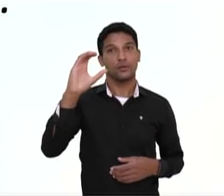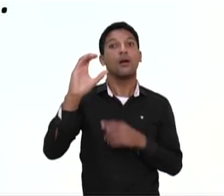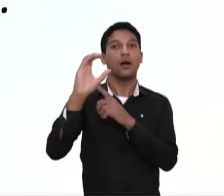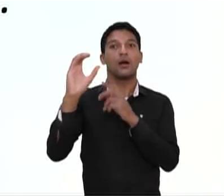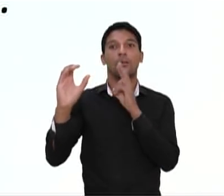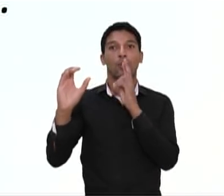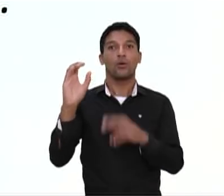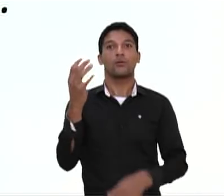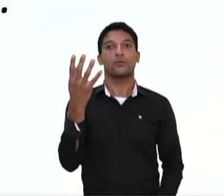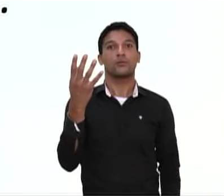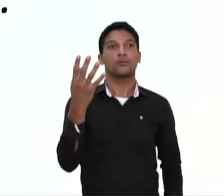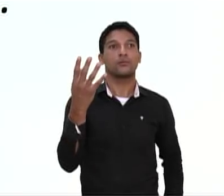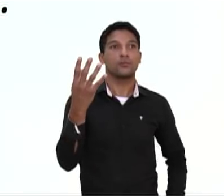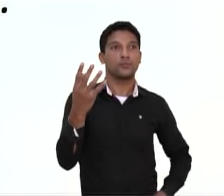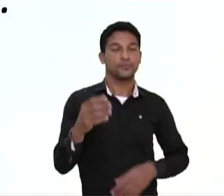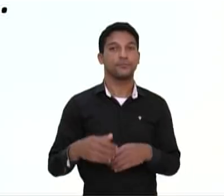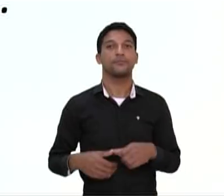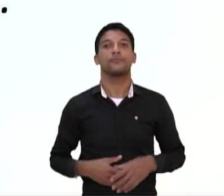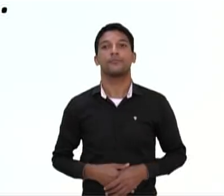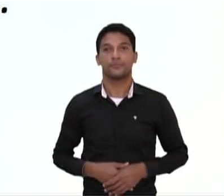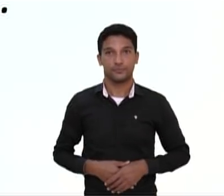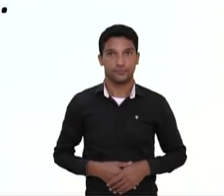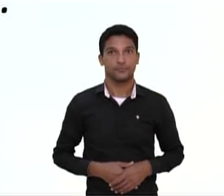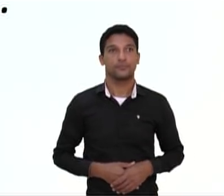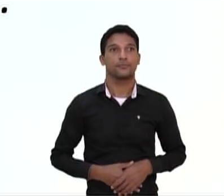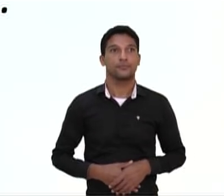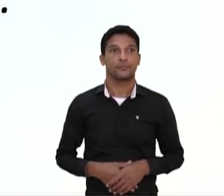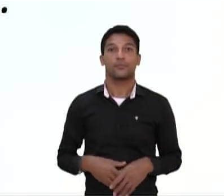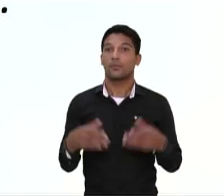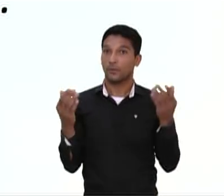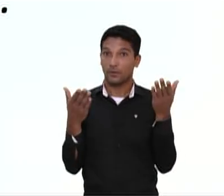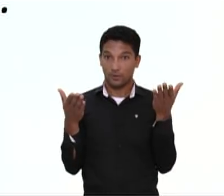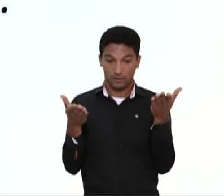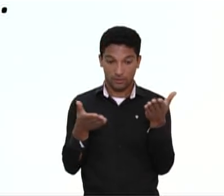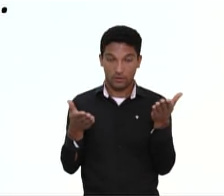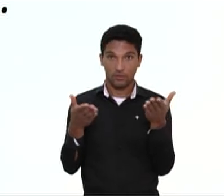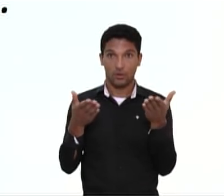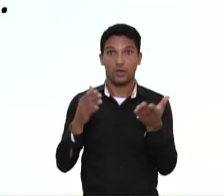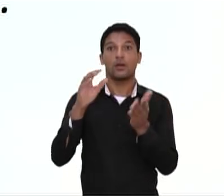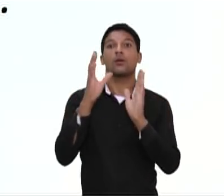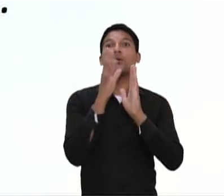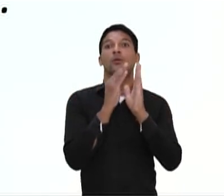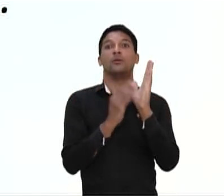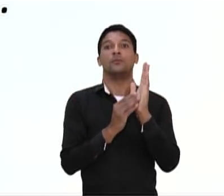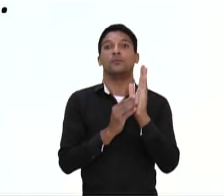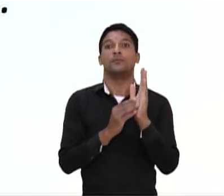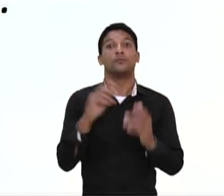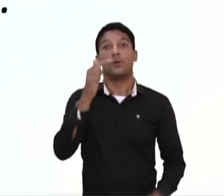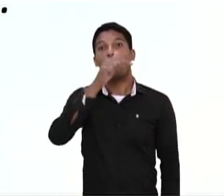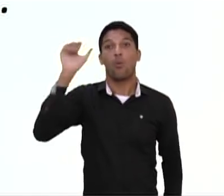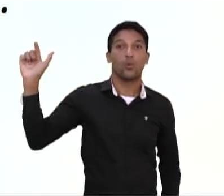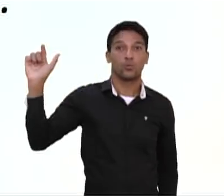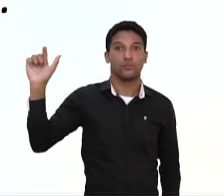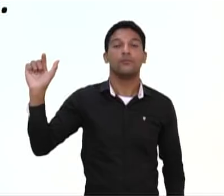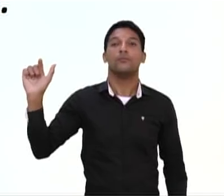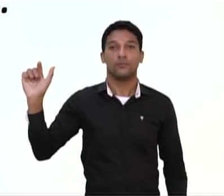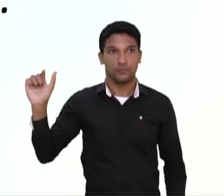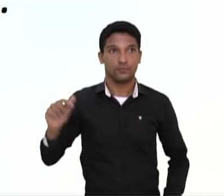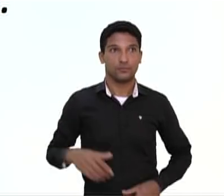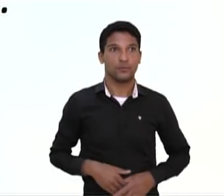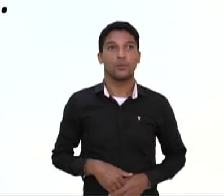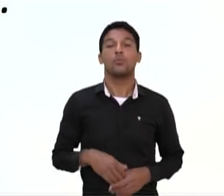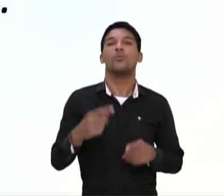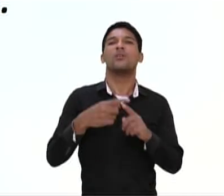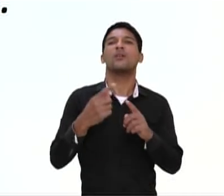4. E agora a gente segue para um próximo conteúdo, né? Então nós falamos que a parábola ela tem